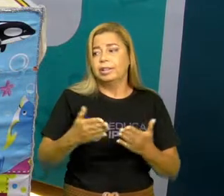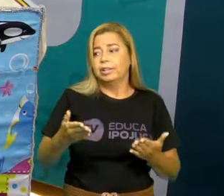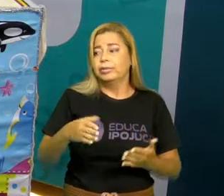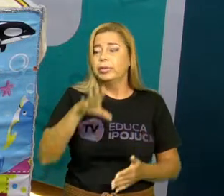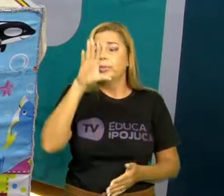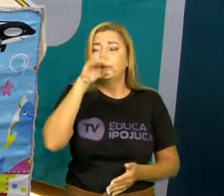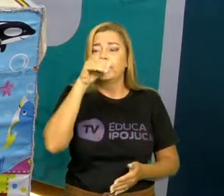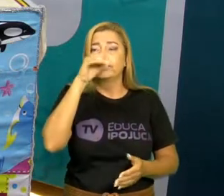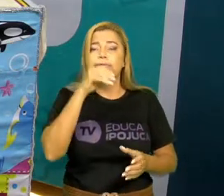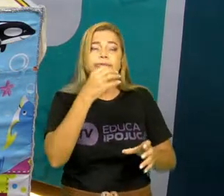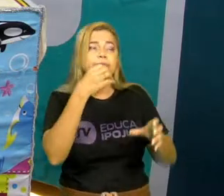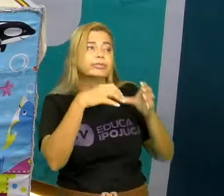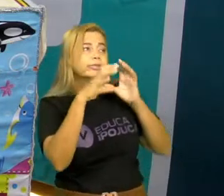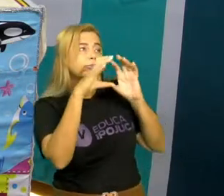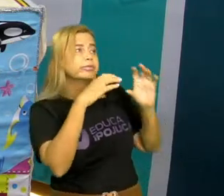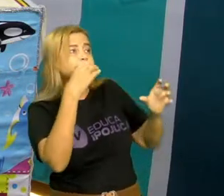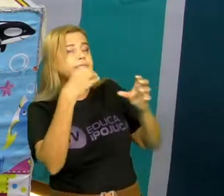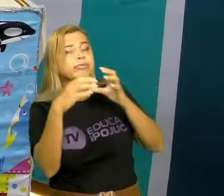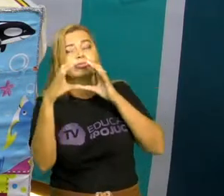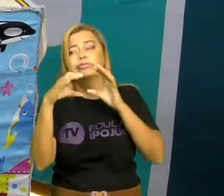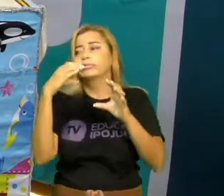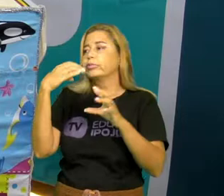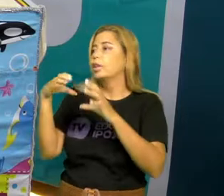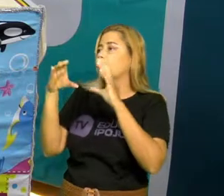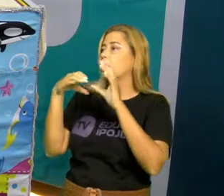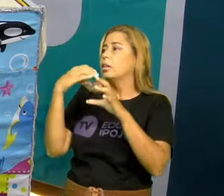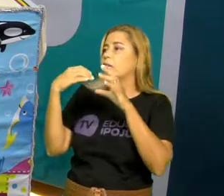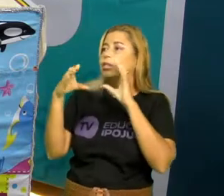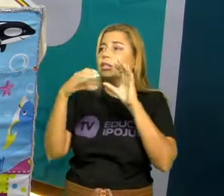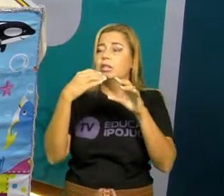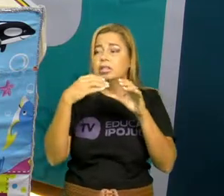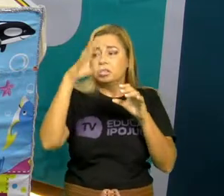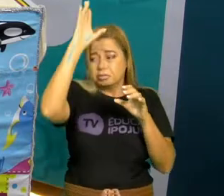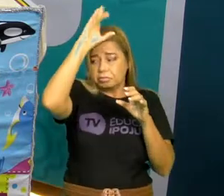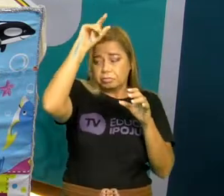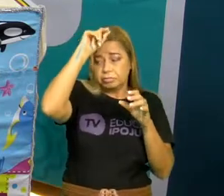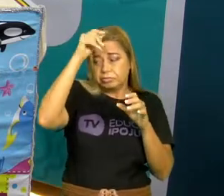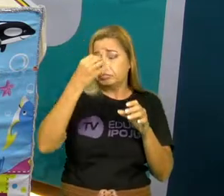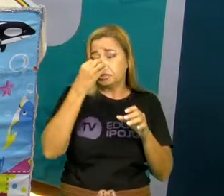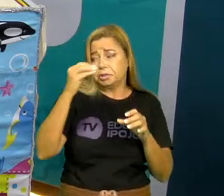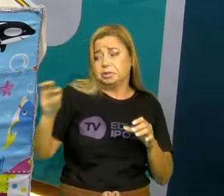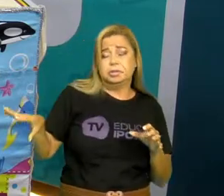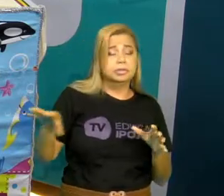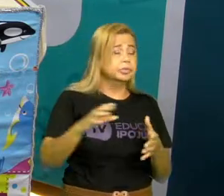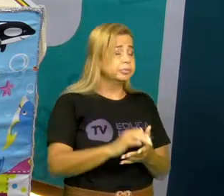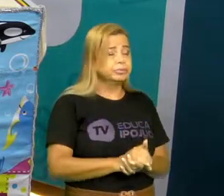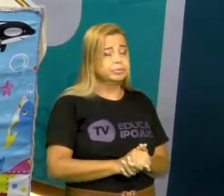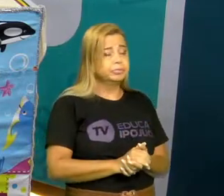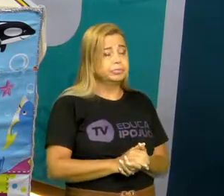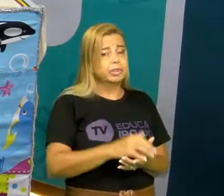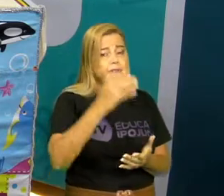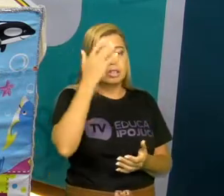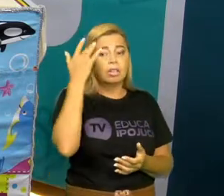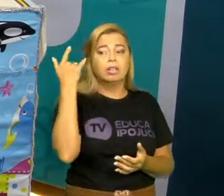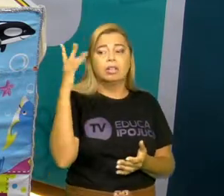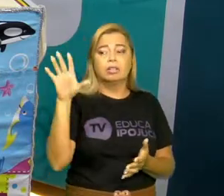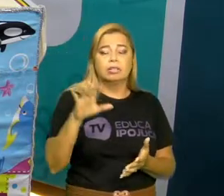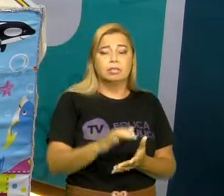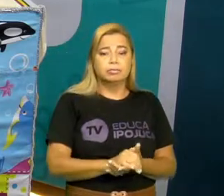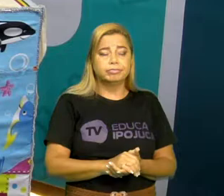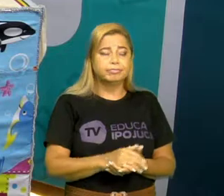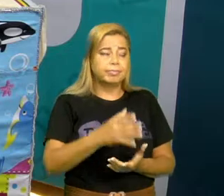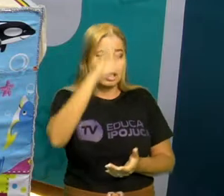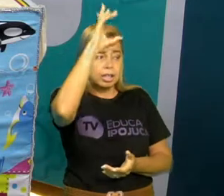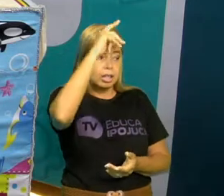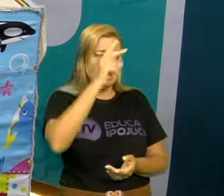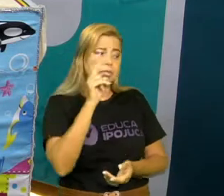leiturinha. E não foi ajudar ela. Também não. Também não. Que povo fuleiro. A galinha ficou olhando.